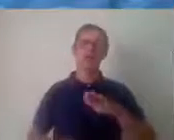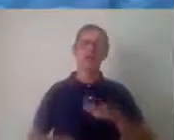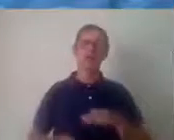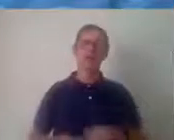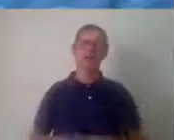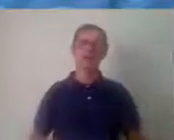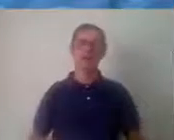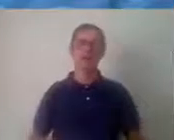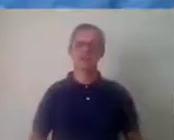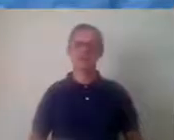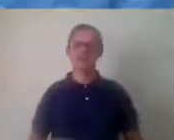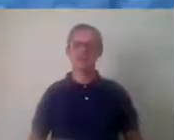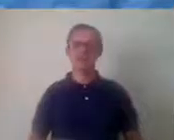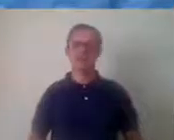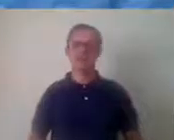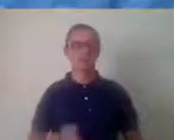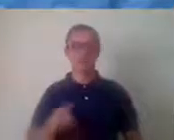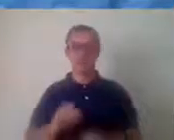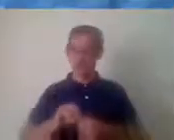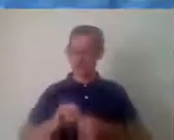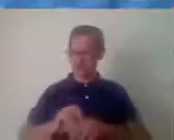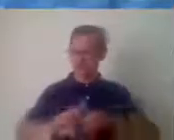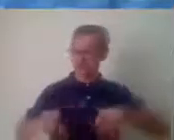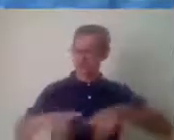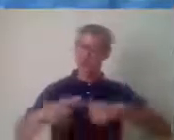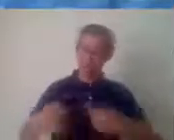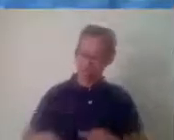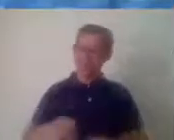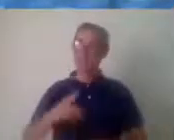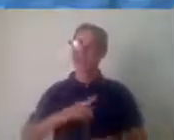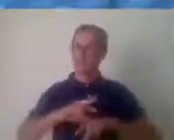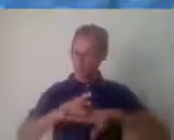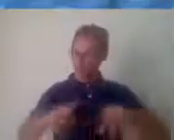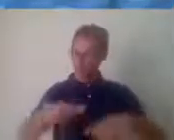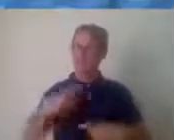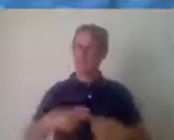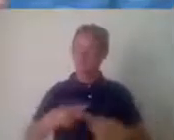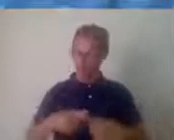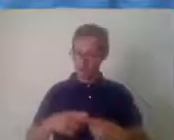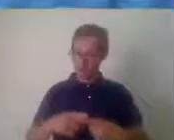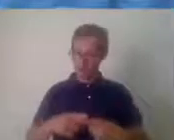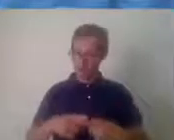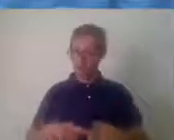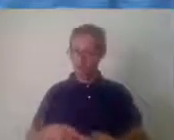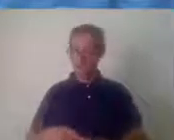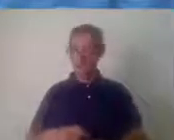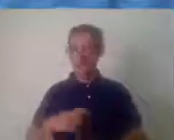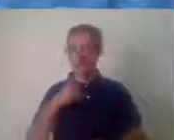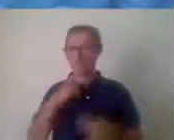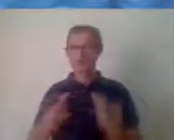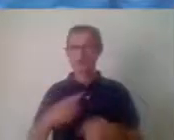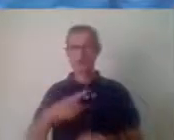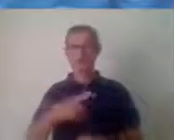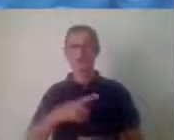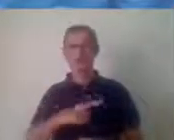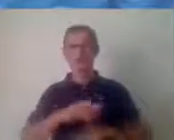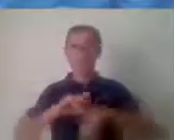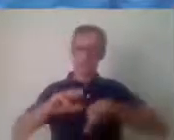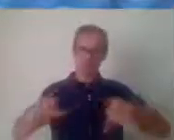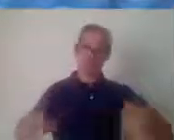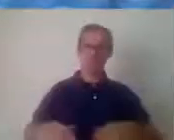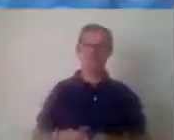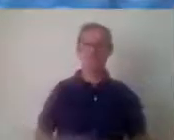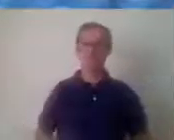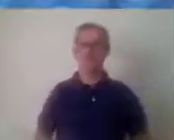fala, não vai fazer tanta falta assim não. Vai fazer toda a falta, porque aí você não vai ter mais uma igualdade. Você vai ter aí um